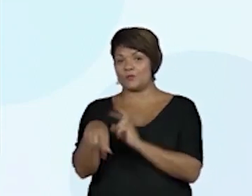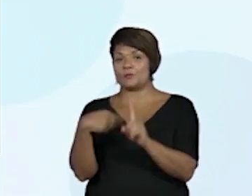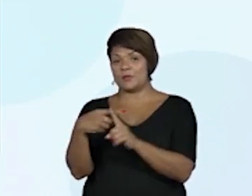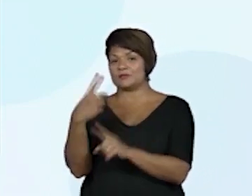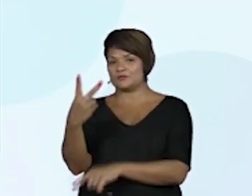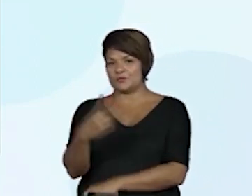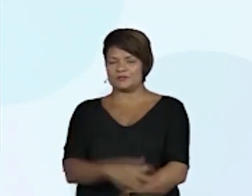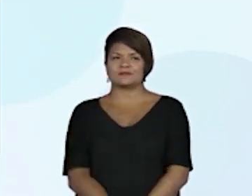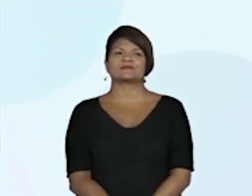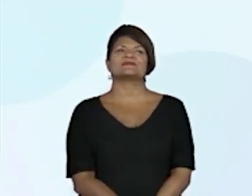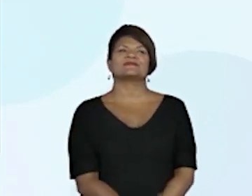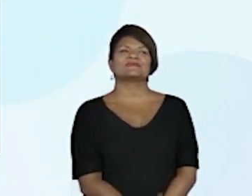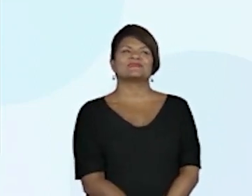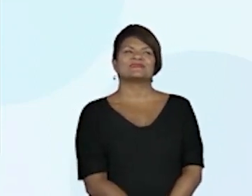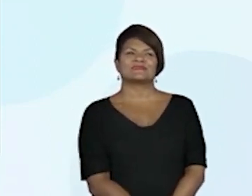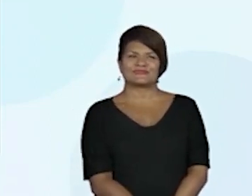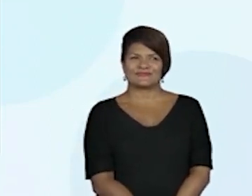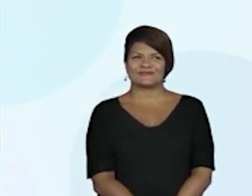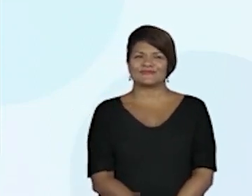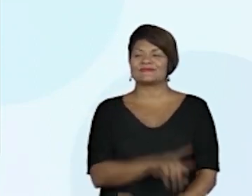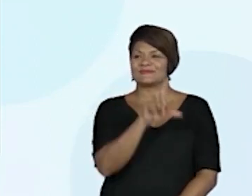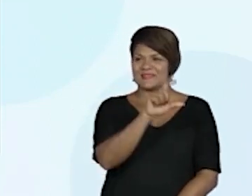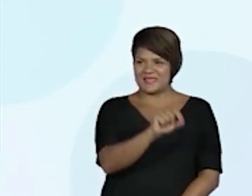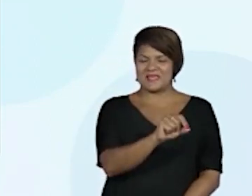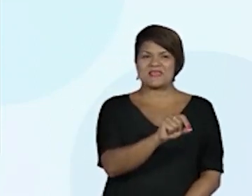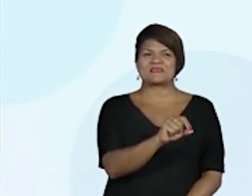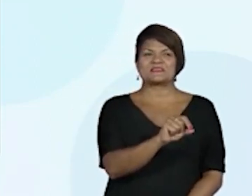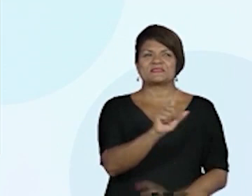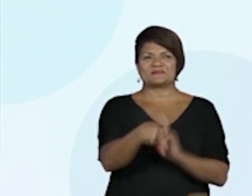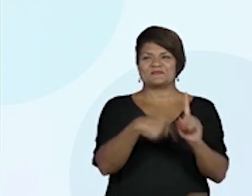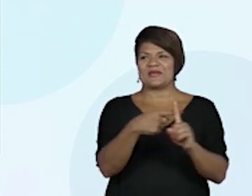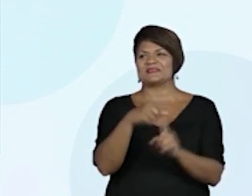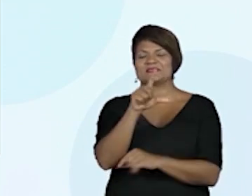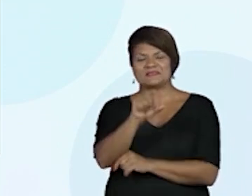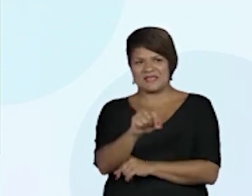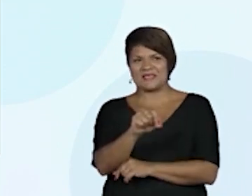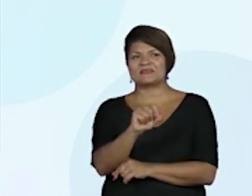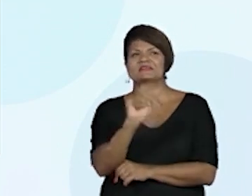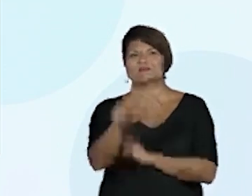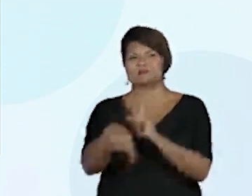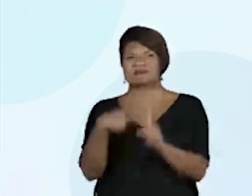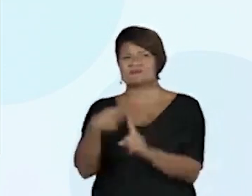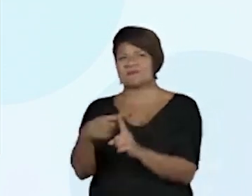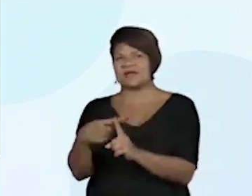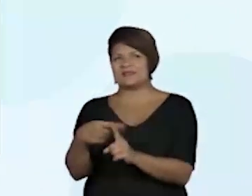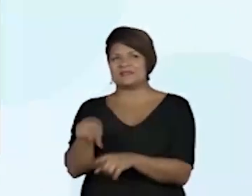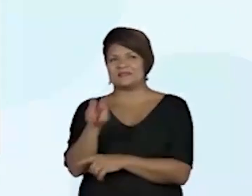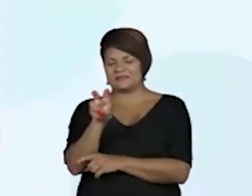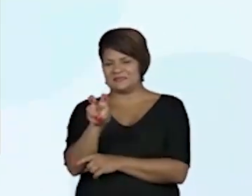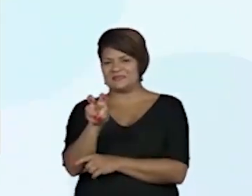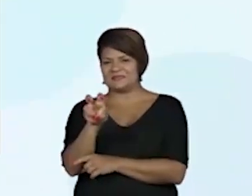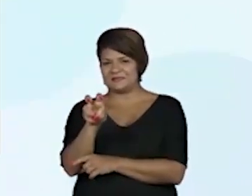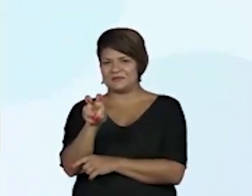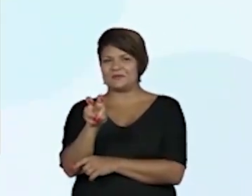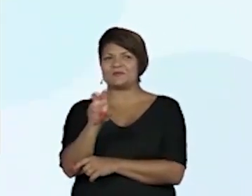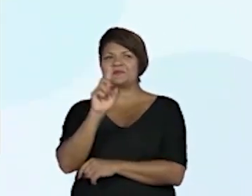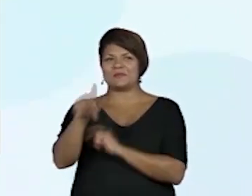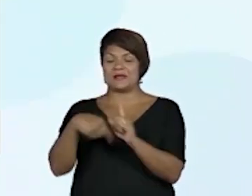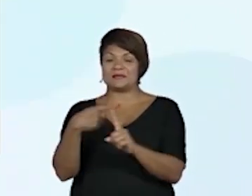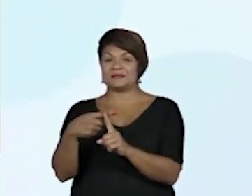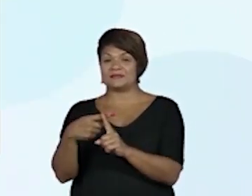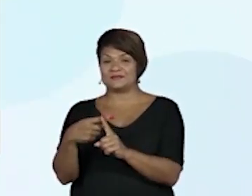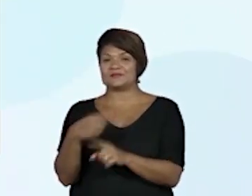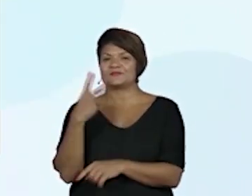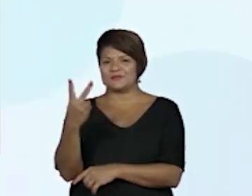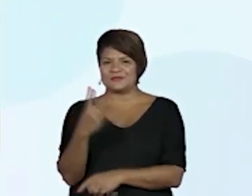2. Legal, vamos lá. 10, mais 10, mais 5,